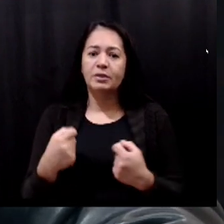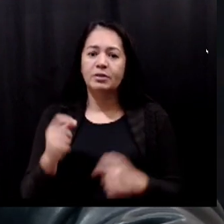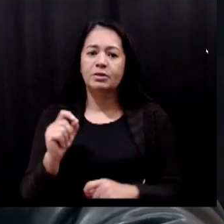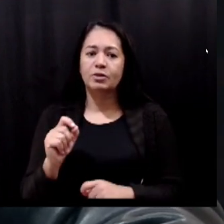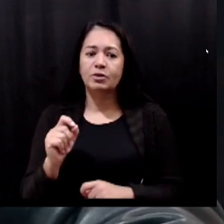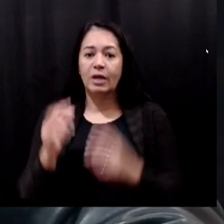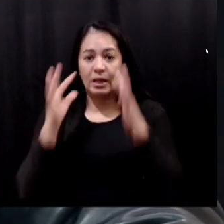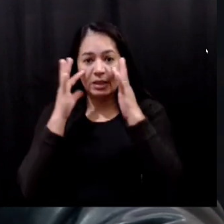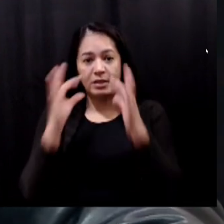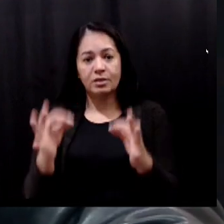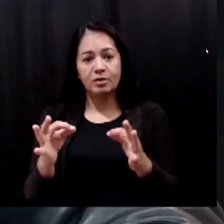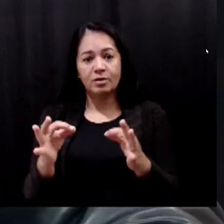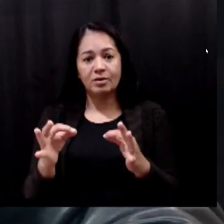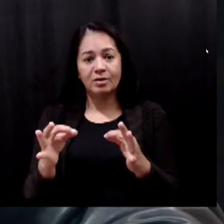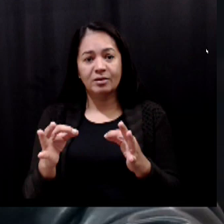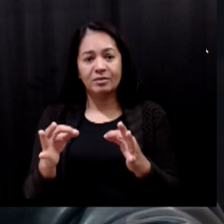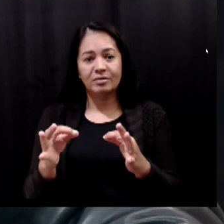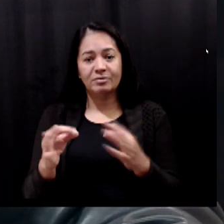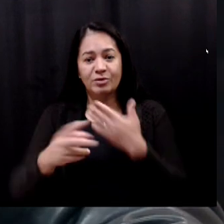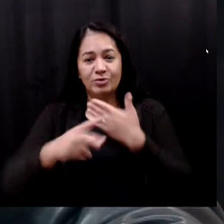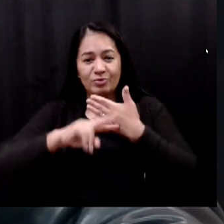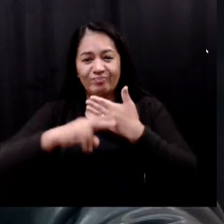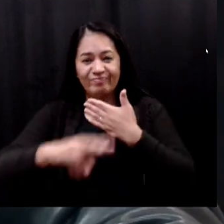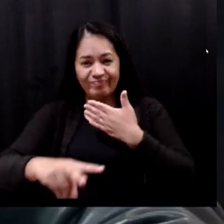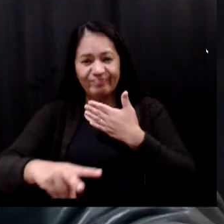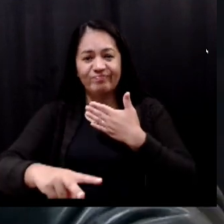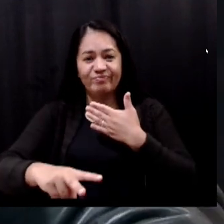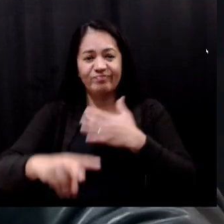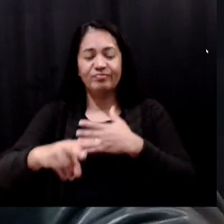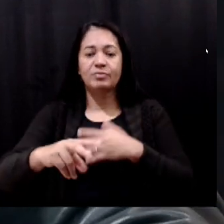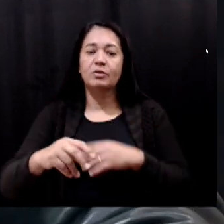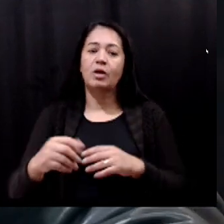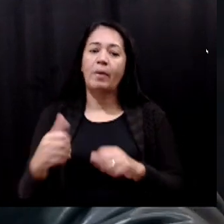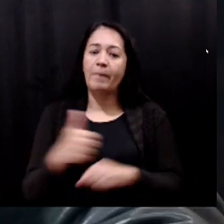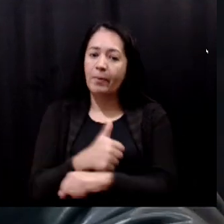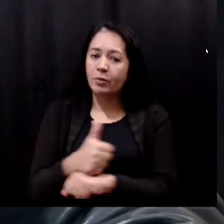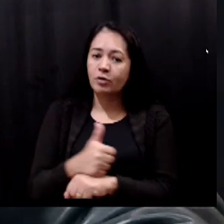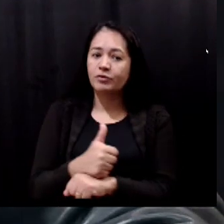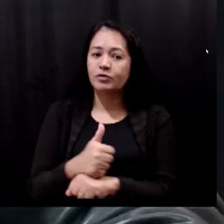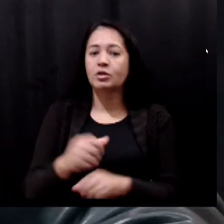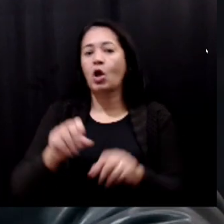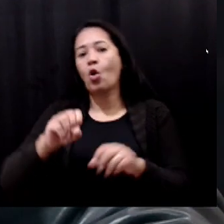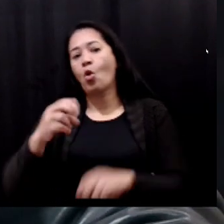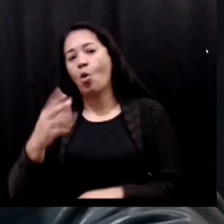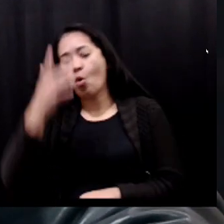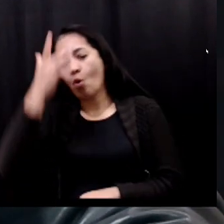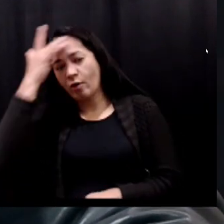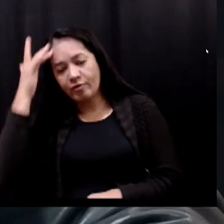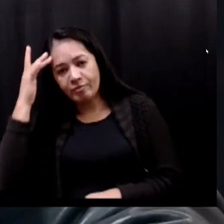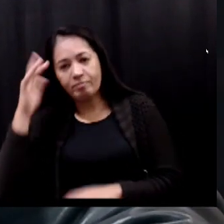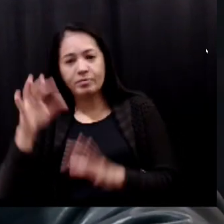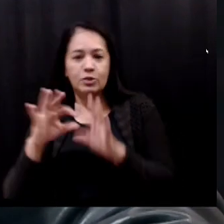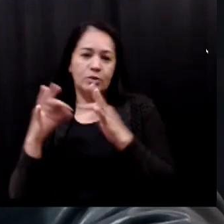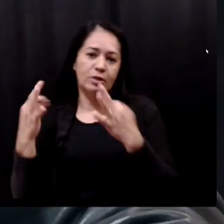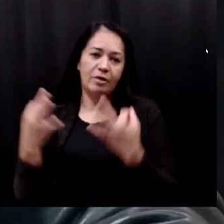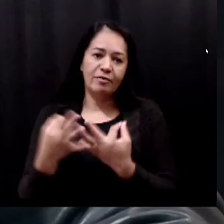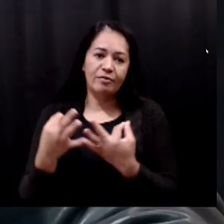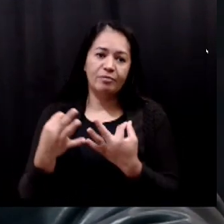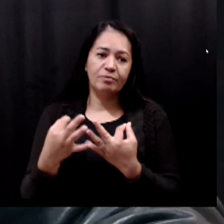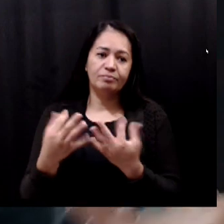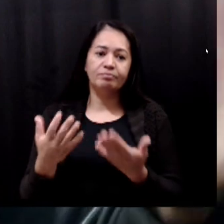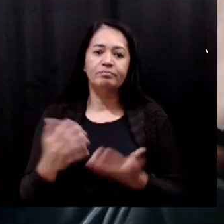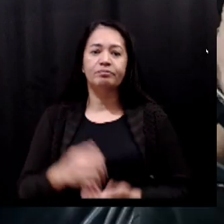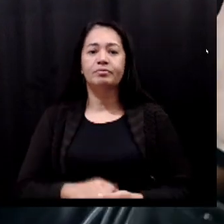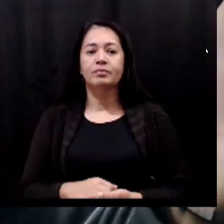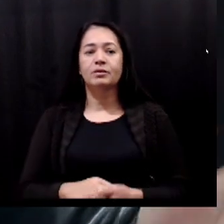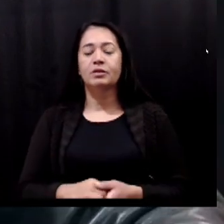danos colaterais, né? Isso serve para profissional, isso serve para familiar, para quem faz bico, e dentre eles,